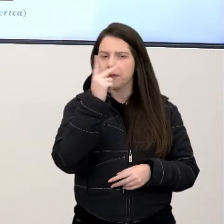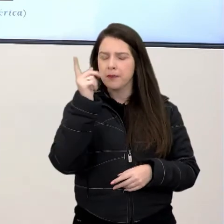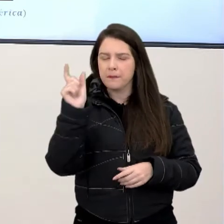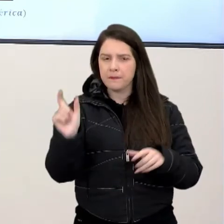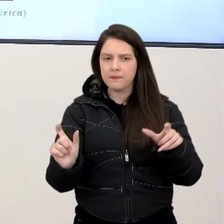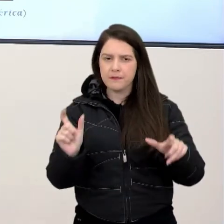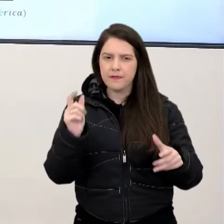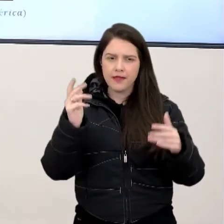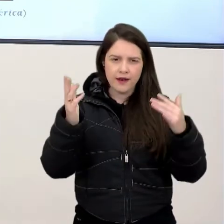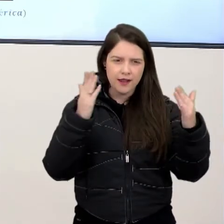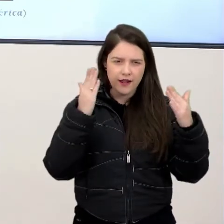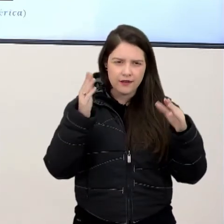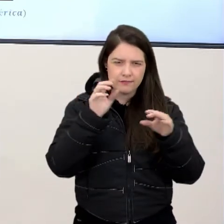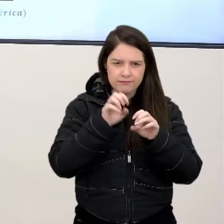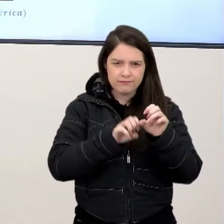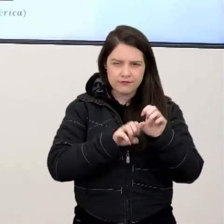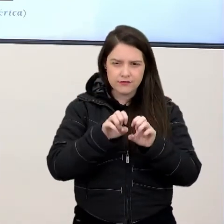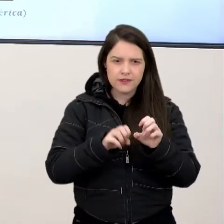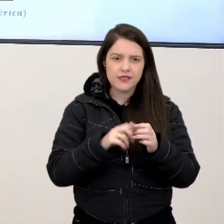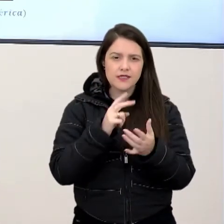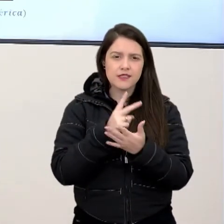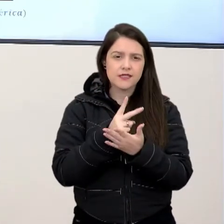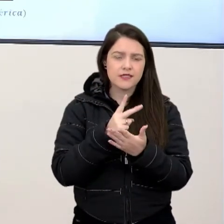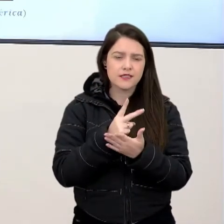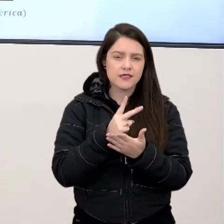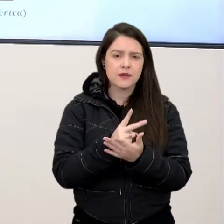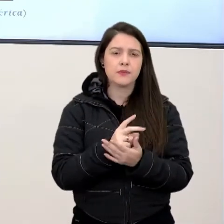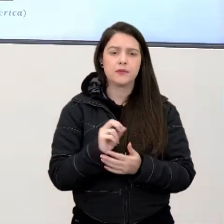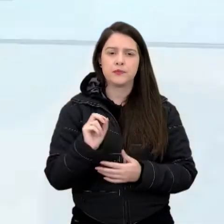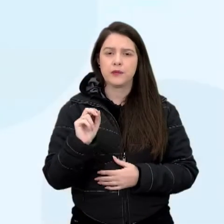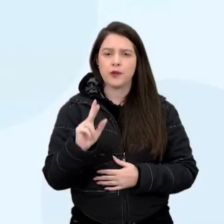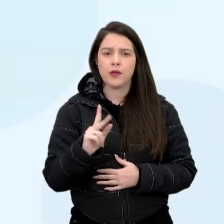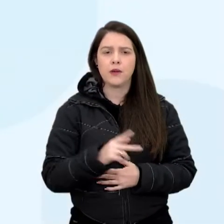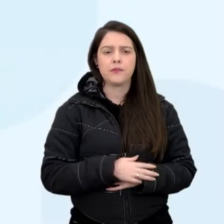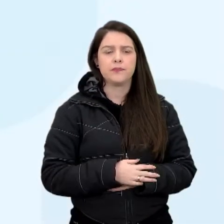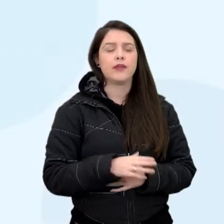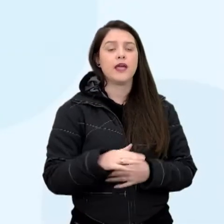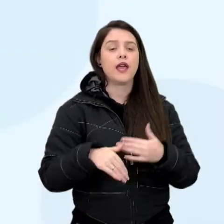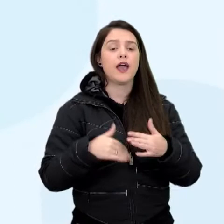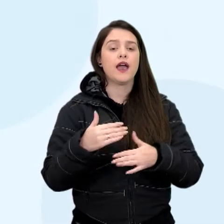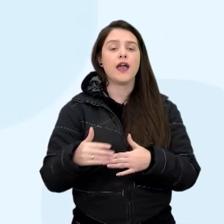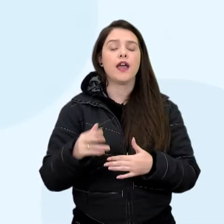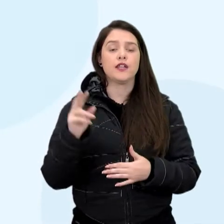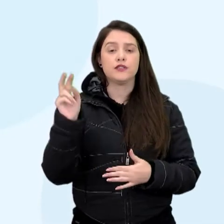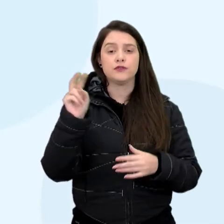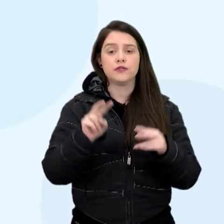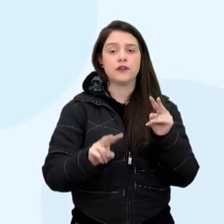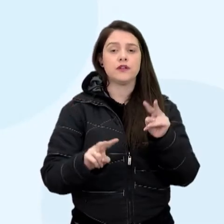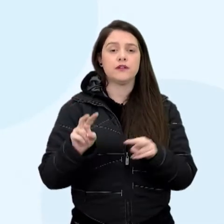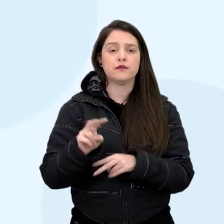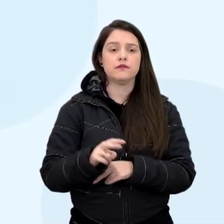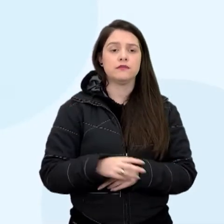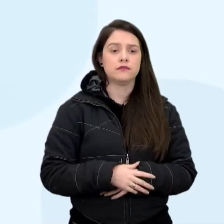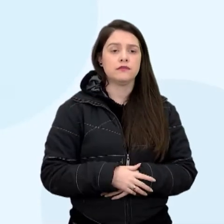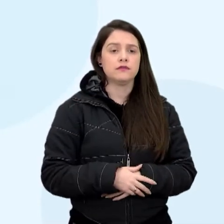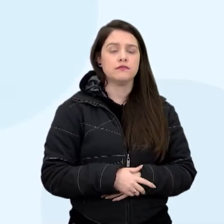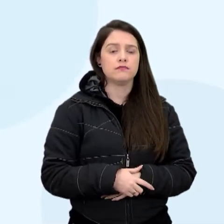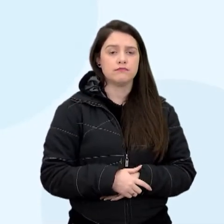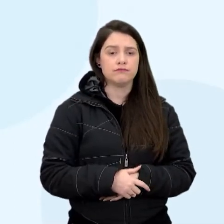dados estatísticos ele é o paciente 0, tá ok? E a partir daí a gente vai o quê? A gente vai